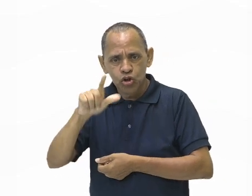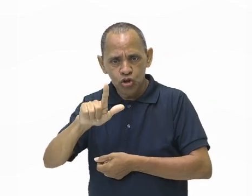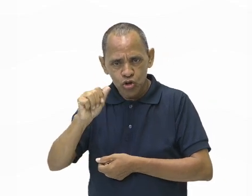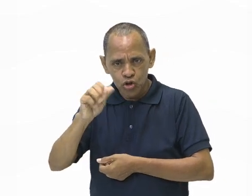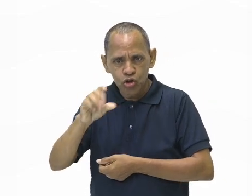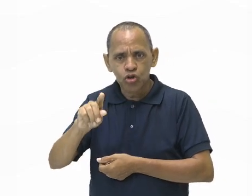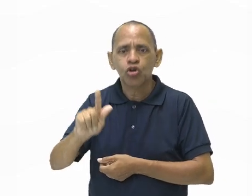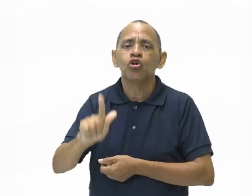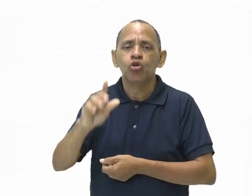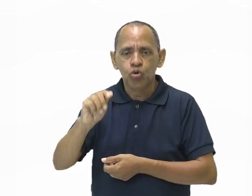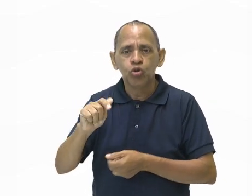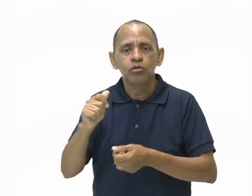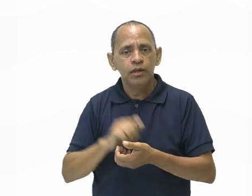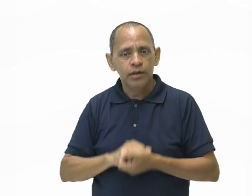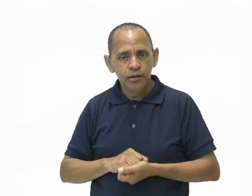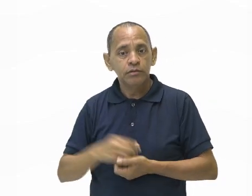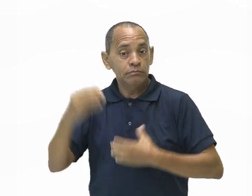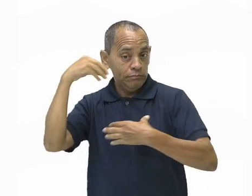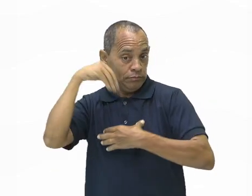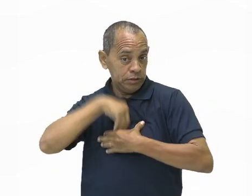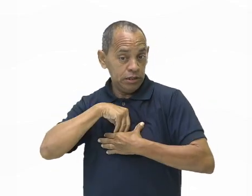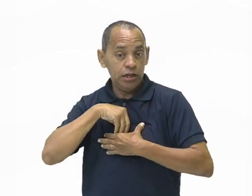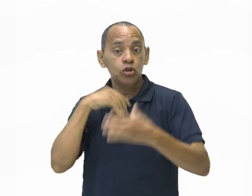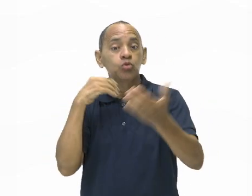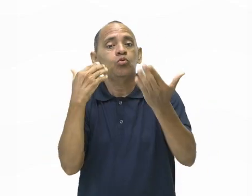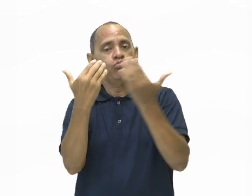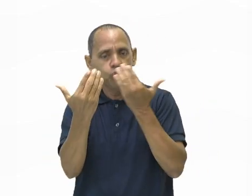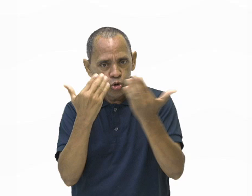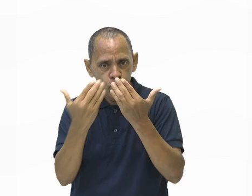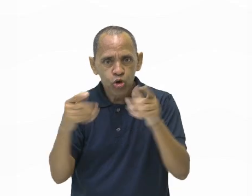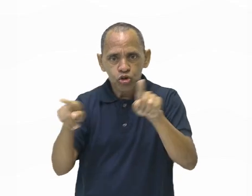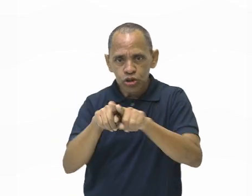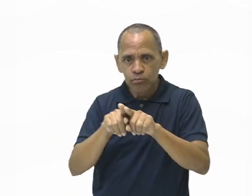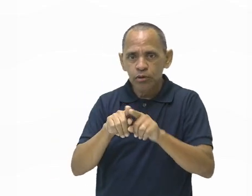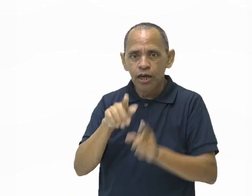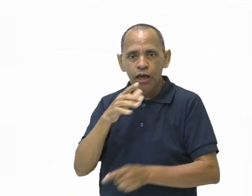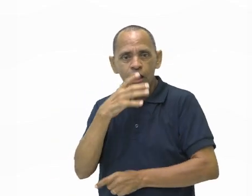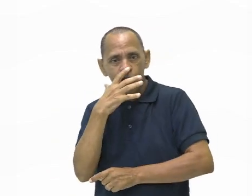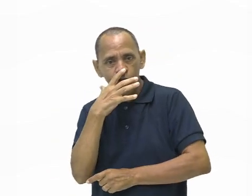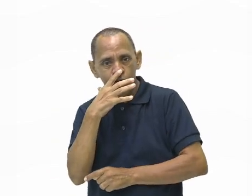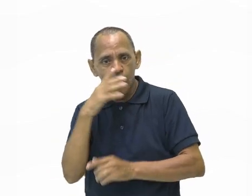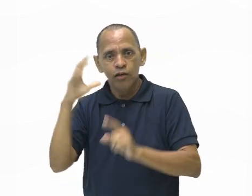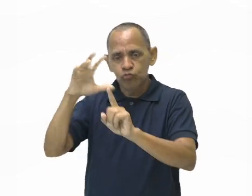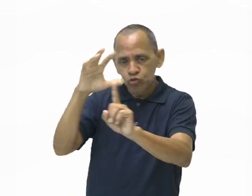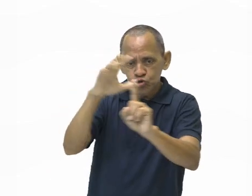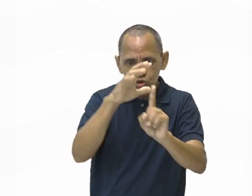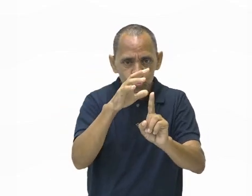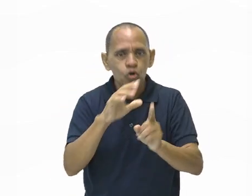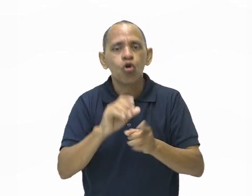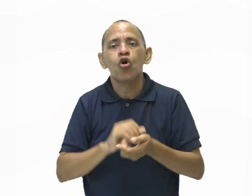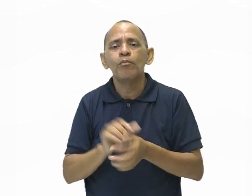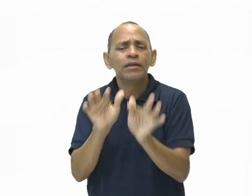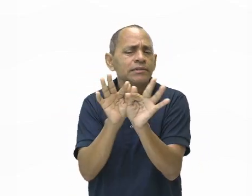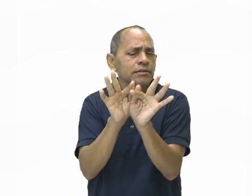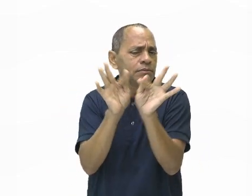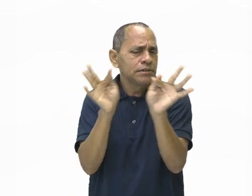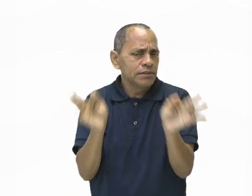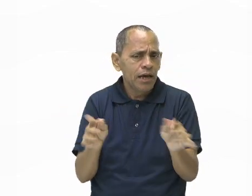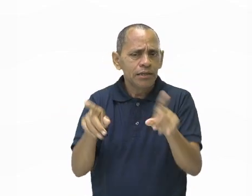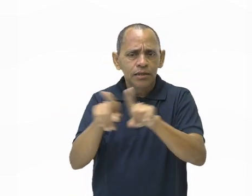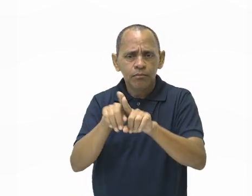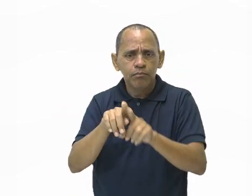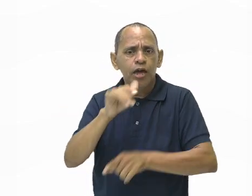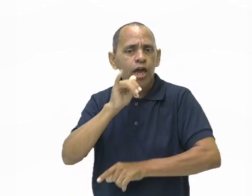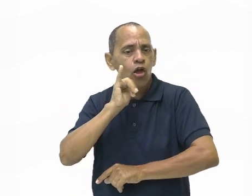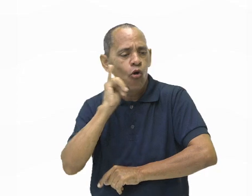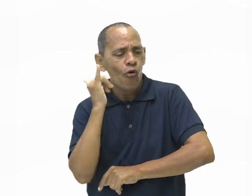interior, psicológico, e a linguagem pode, muitas vezes, chocar pela rudeza, pela denúncia do que não se quer